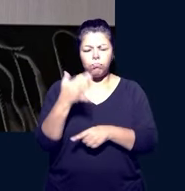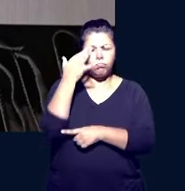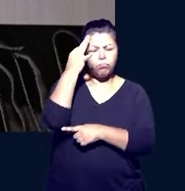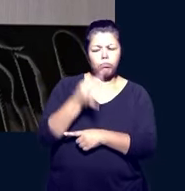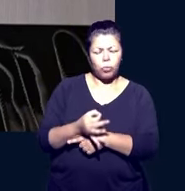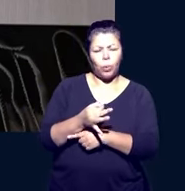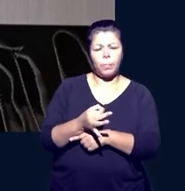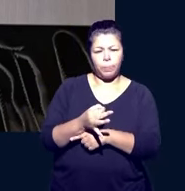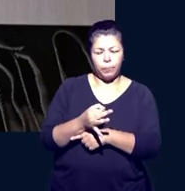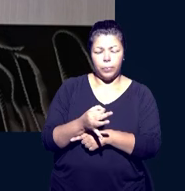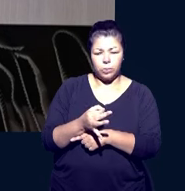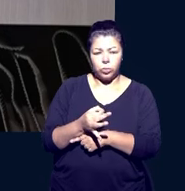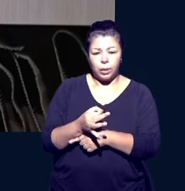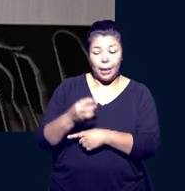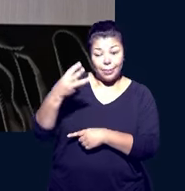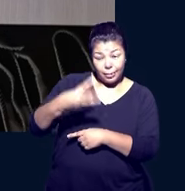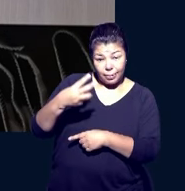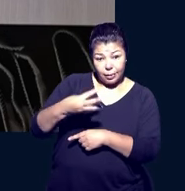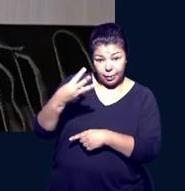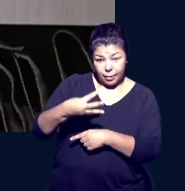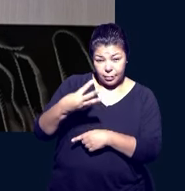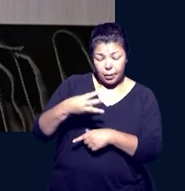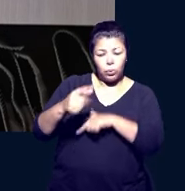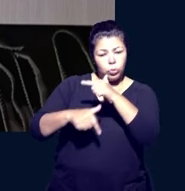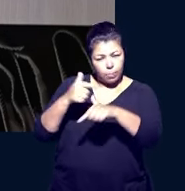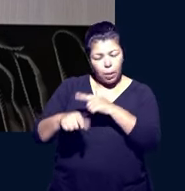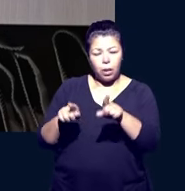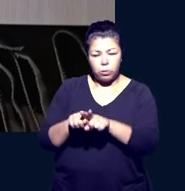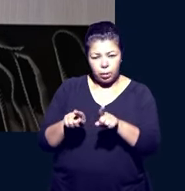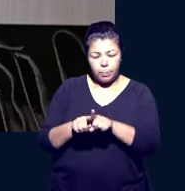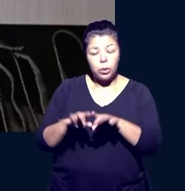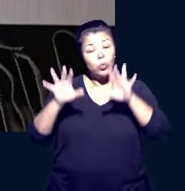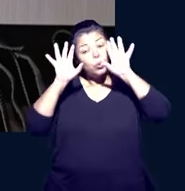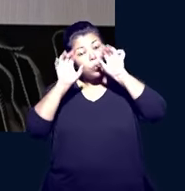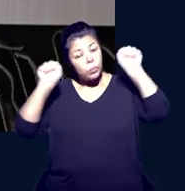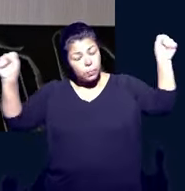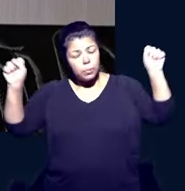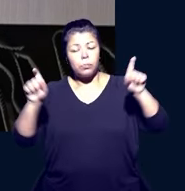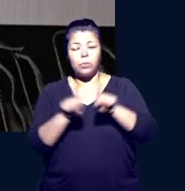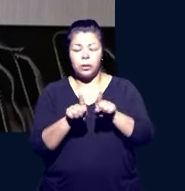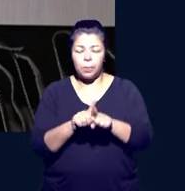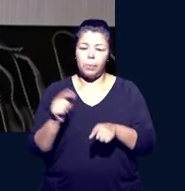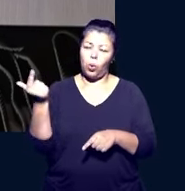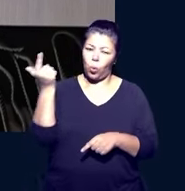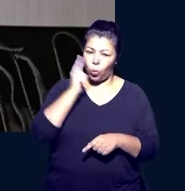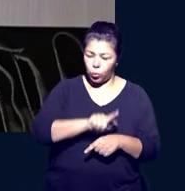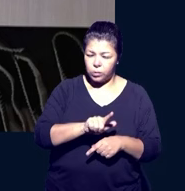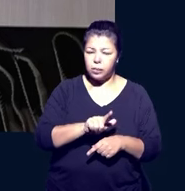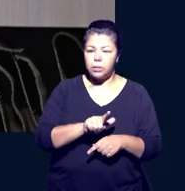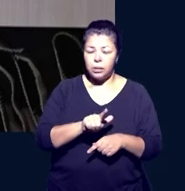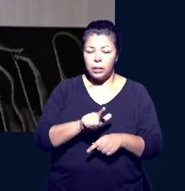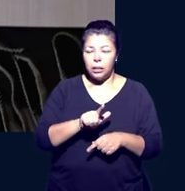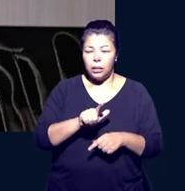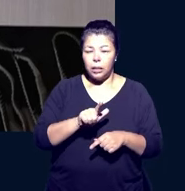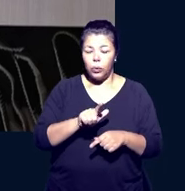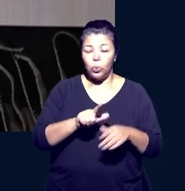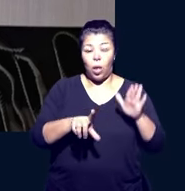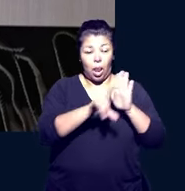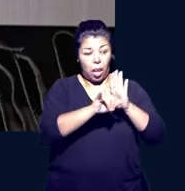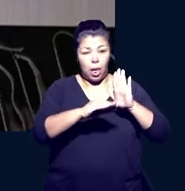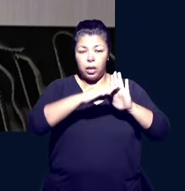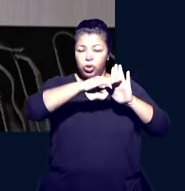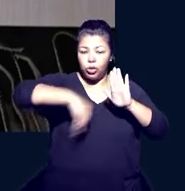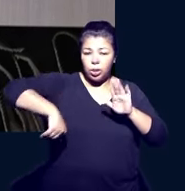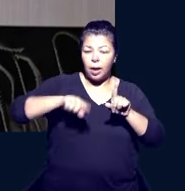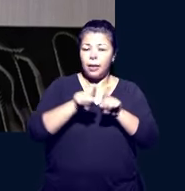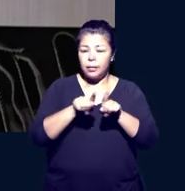terceirização onde não haja fraude o Supremo derrubou as leis que proibiam o transporte individual por